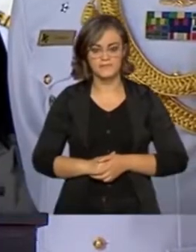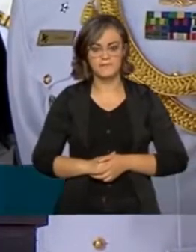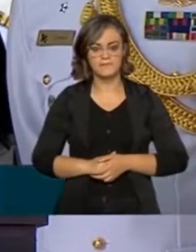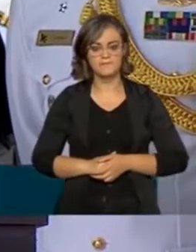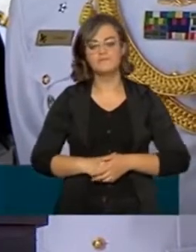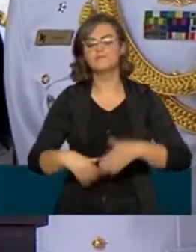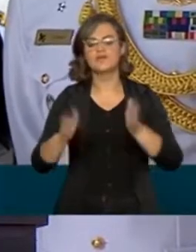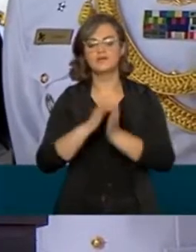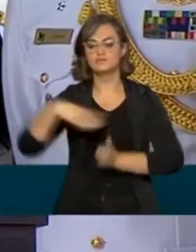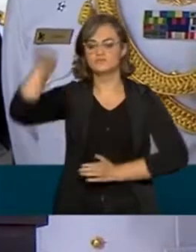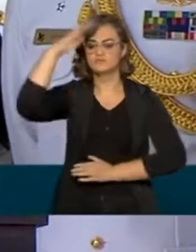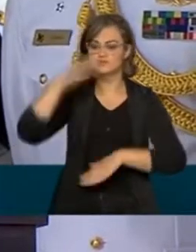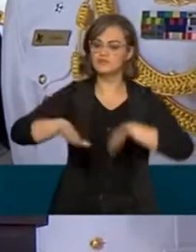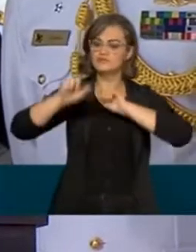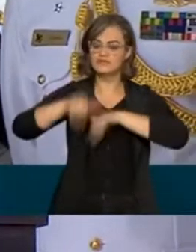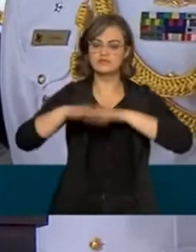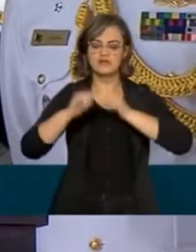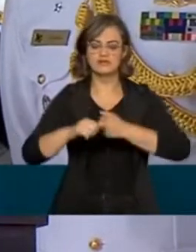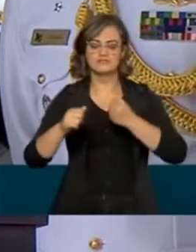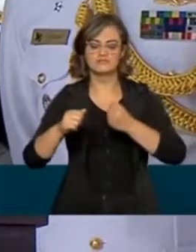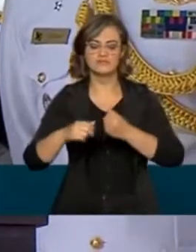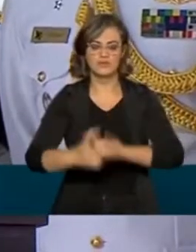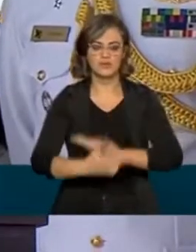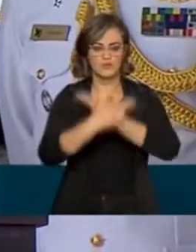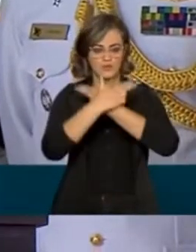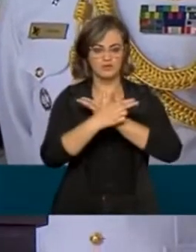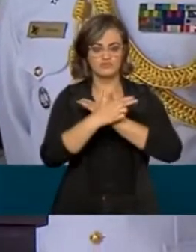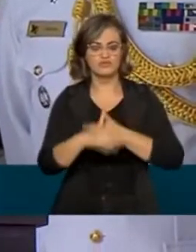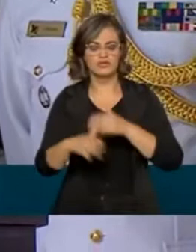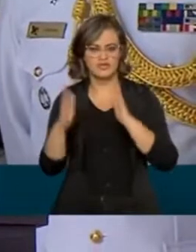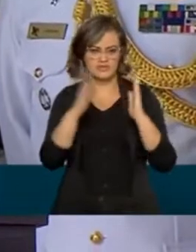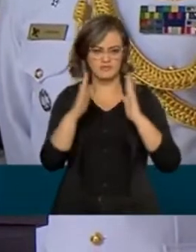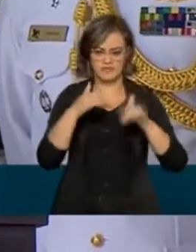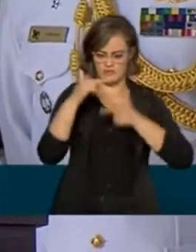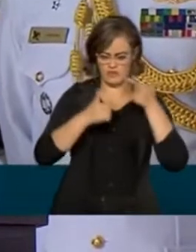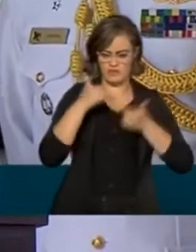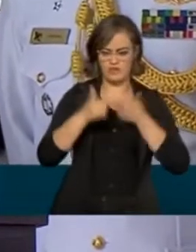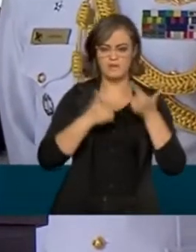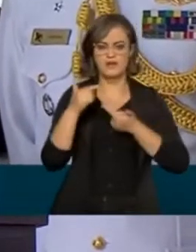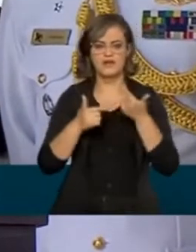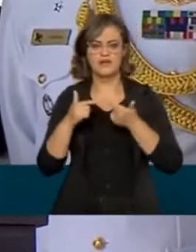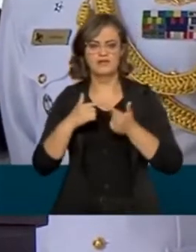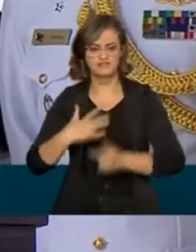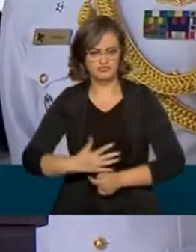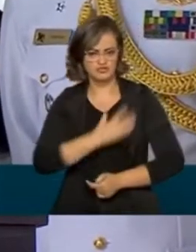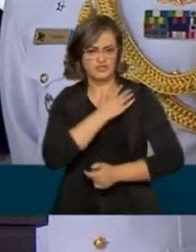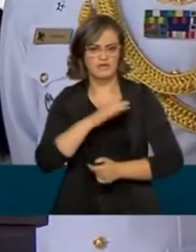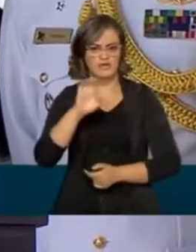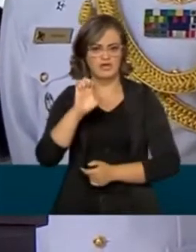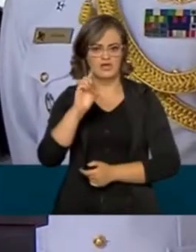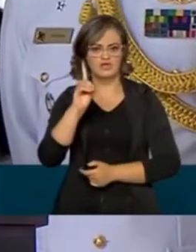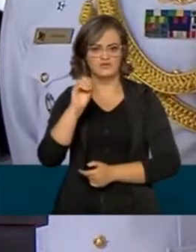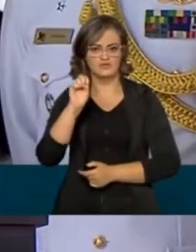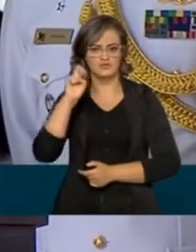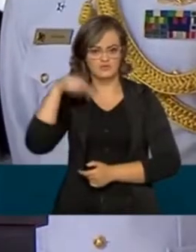Aos comandantes do Exército e Aeronáutica, irmãos de armas, durante o meu período de comando, general de Exército